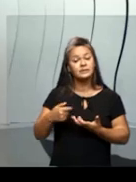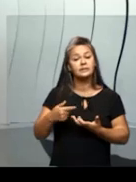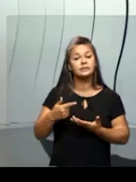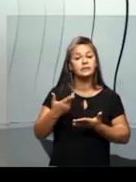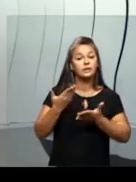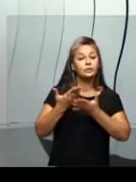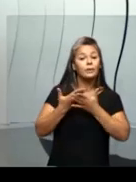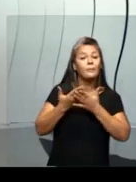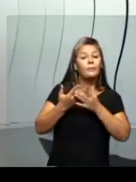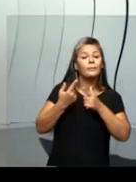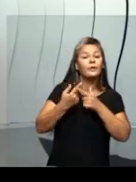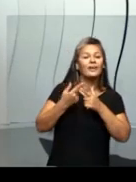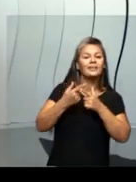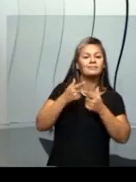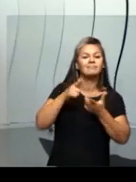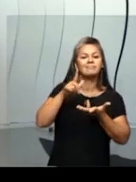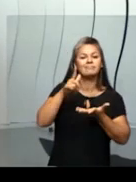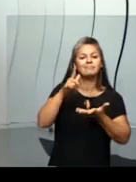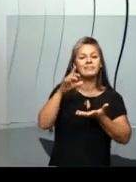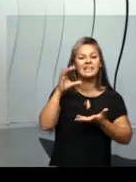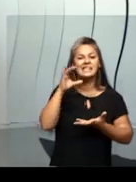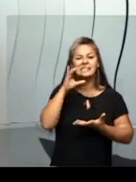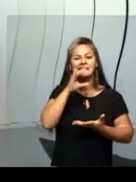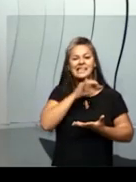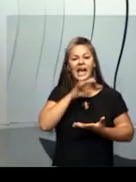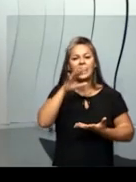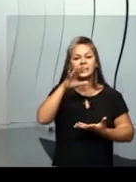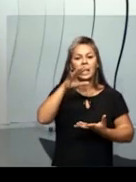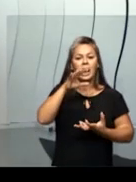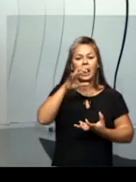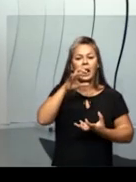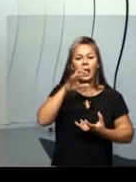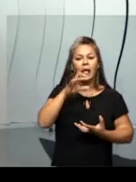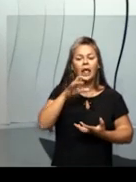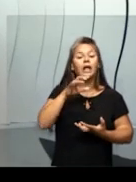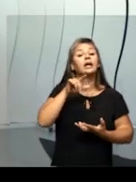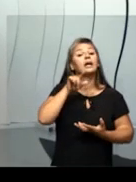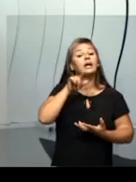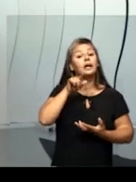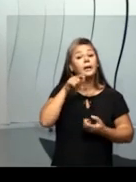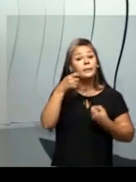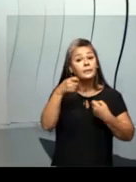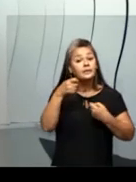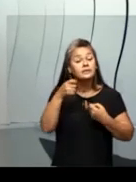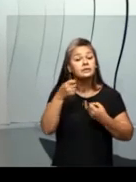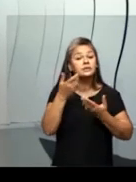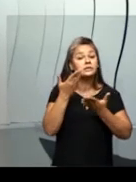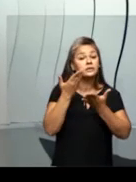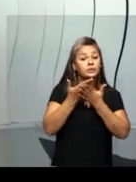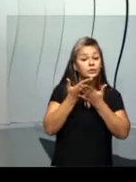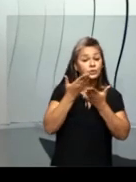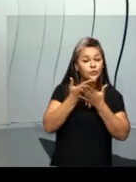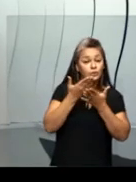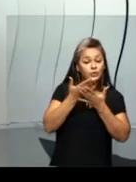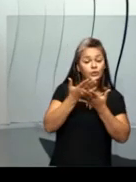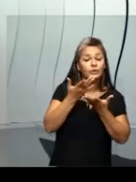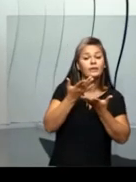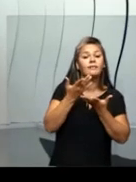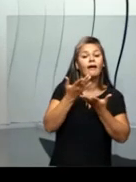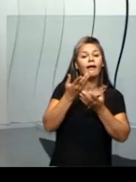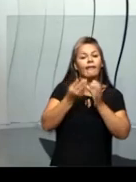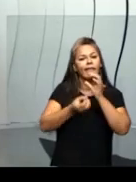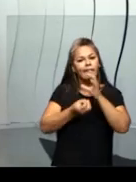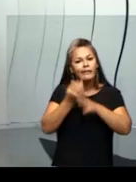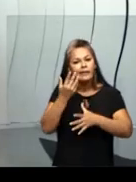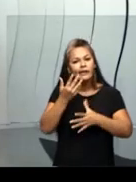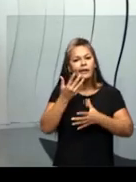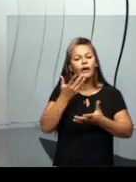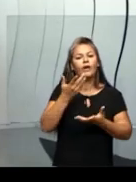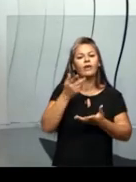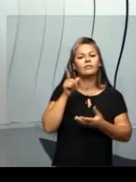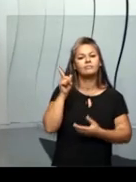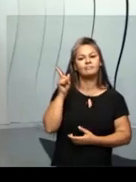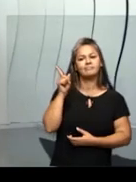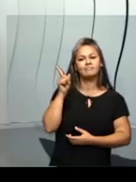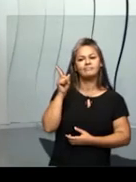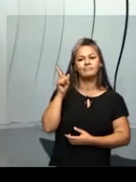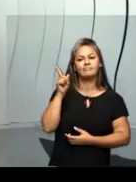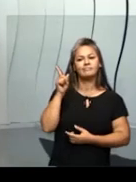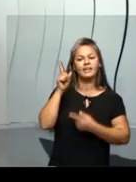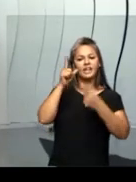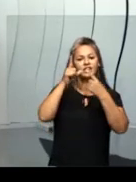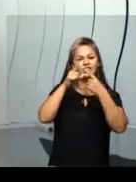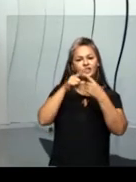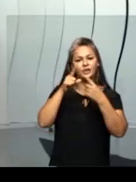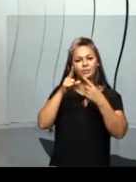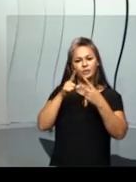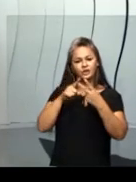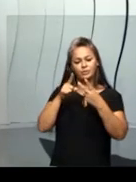esse destaque, tá? Então, como é muito importante para a gente aqui já ir finalizando, encerrando a nossa aula de hoje, é muito bom dar esse destaque a